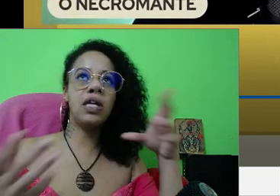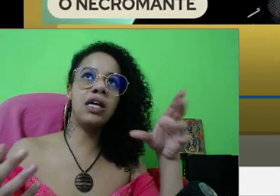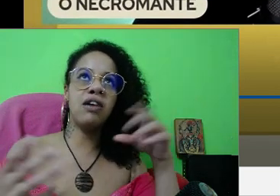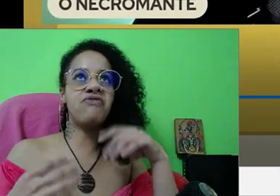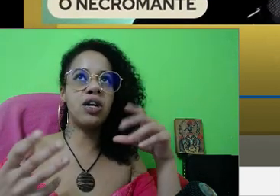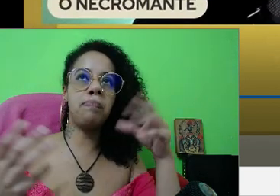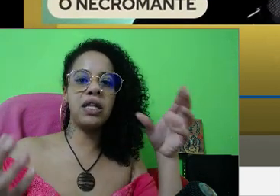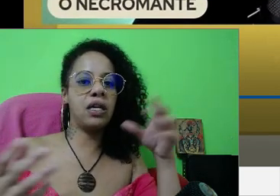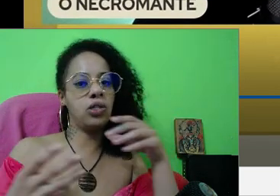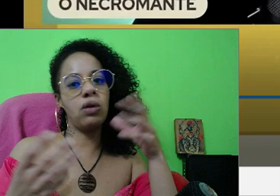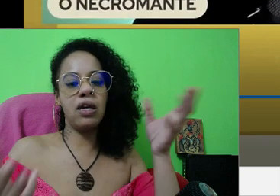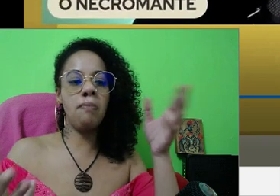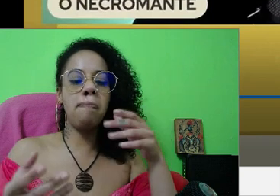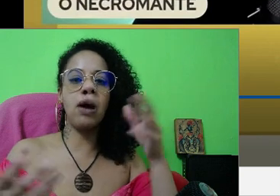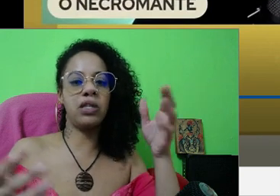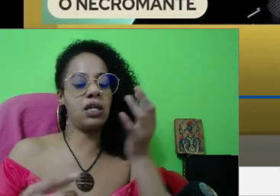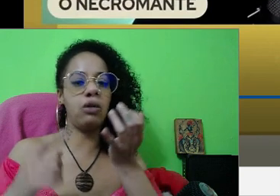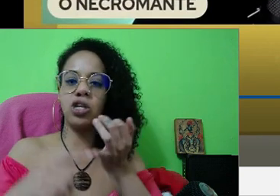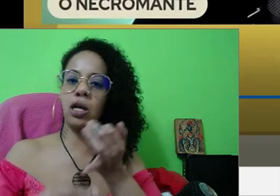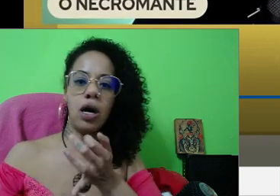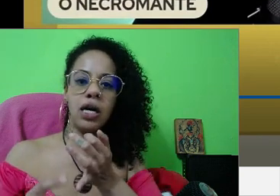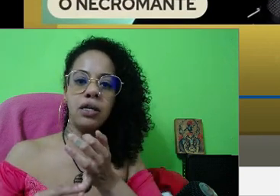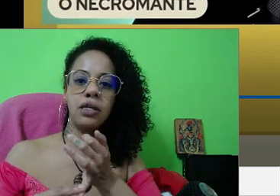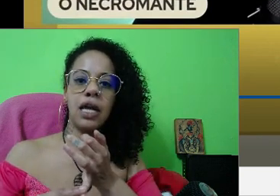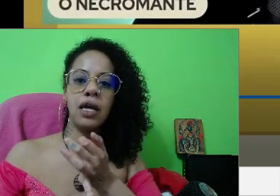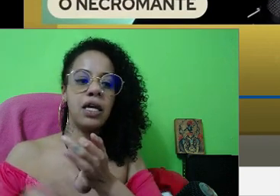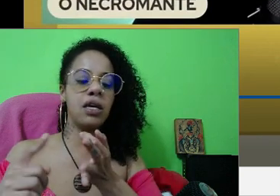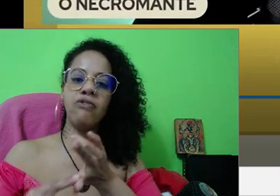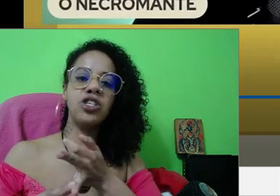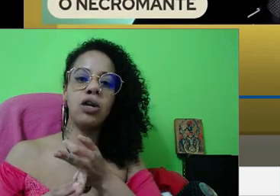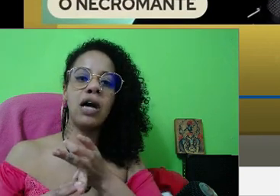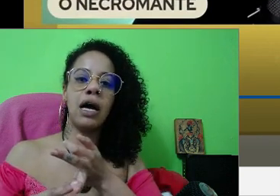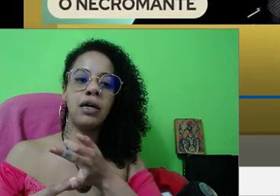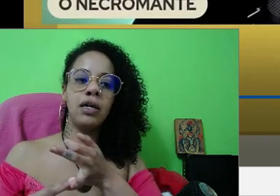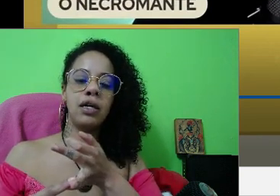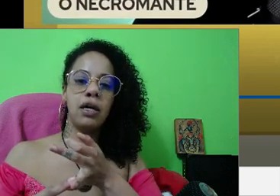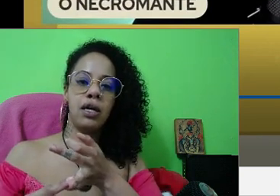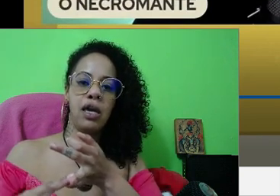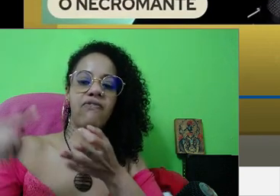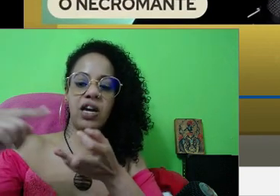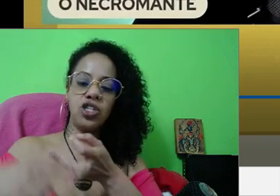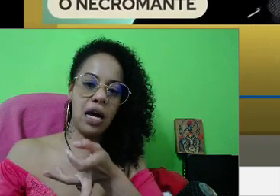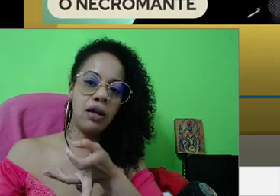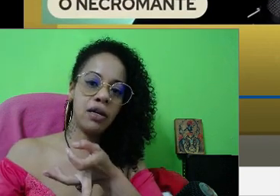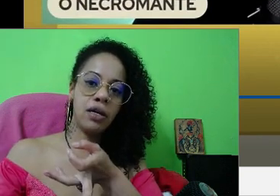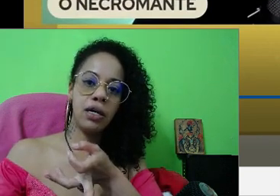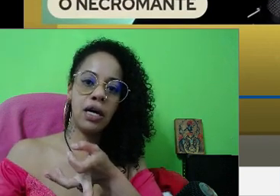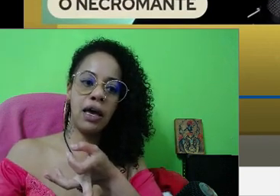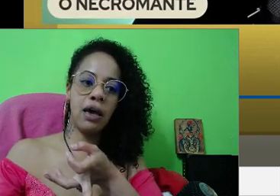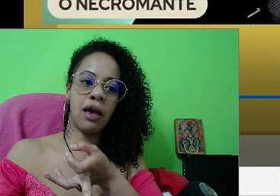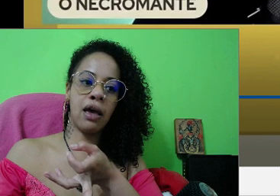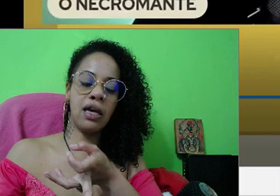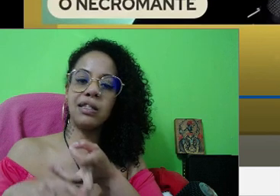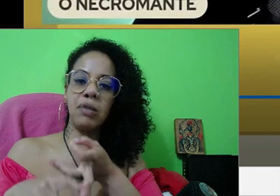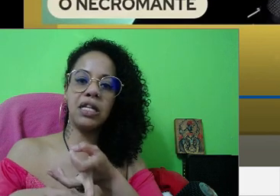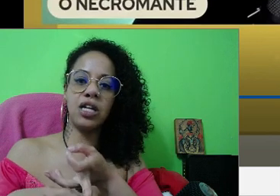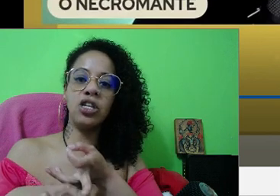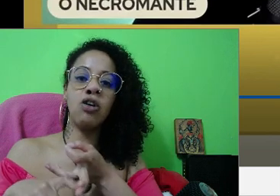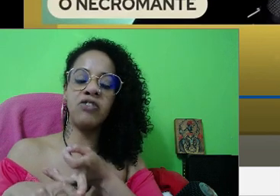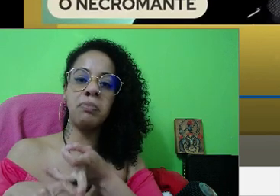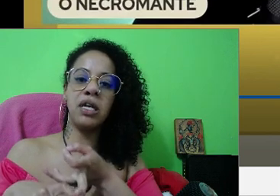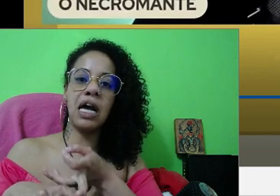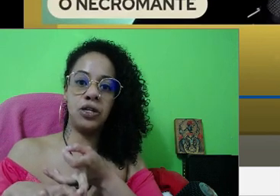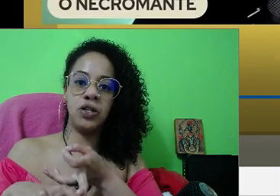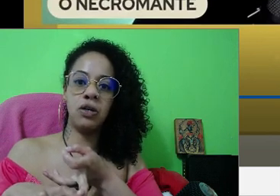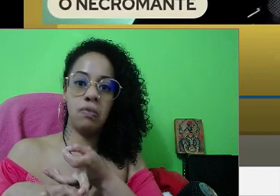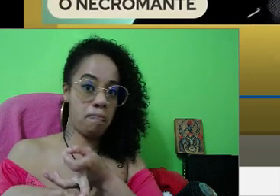concilia fora PT isso aí é uma pauta que não dialoga né e que não vai dialogar e vai gerar instabilidade